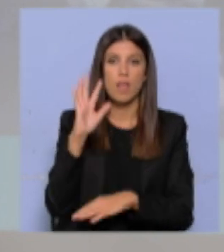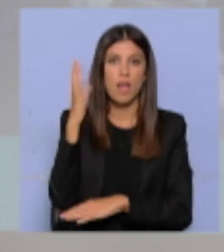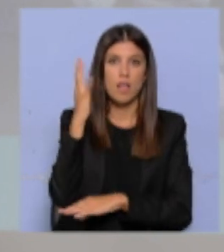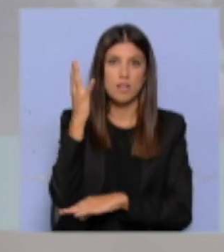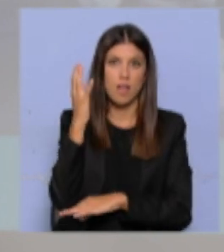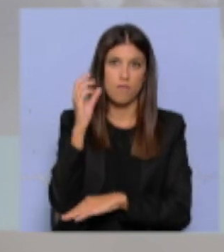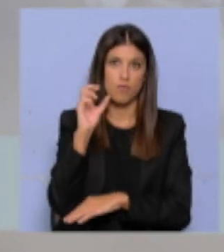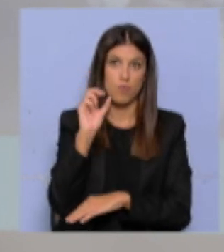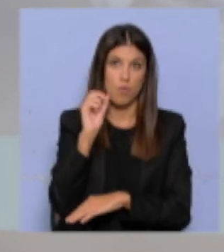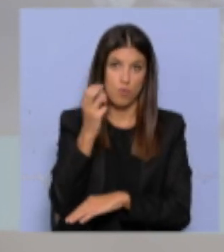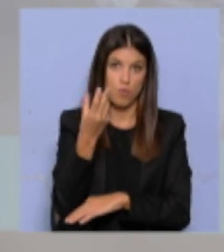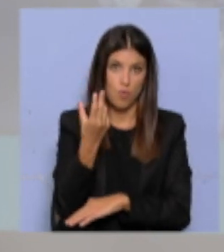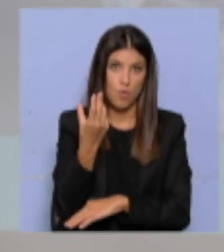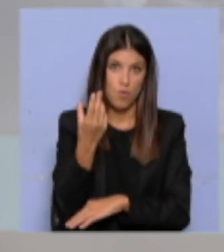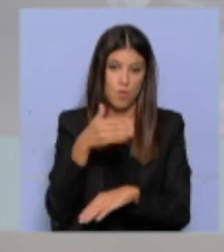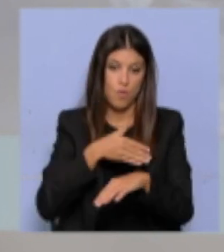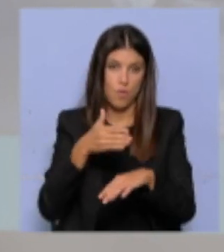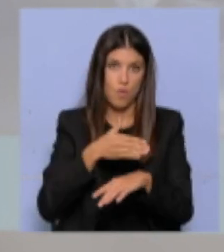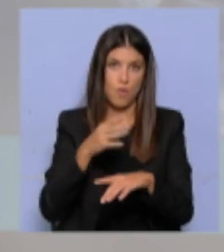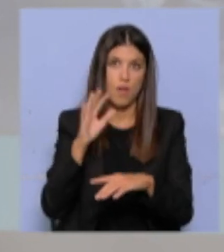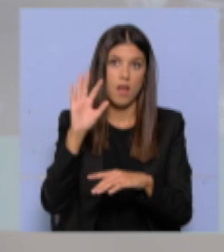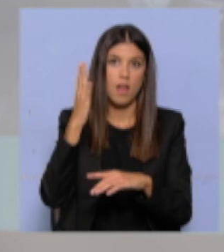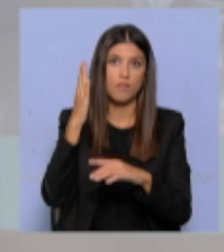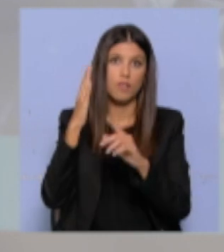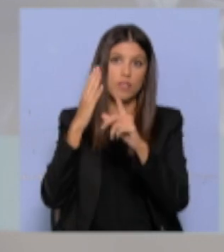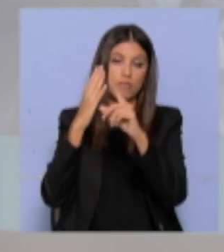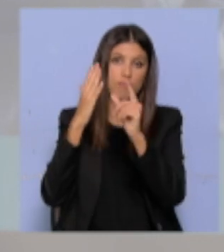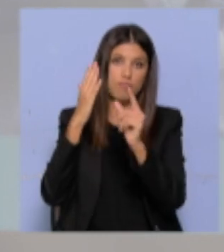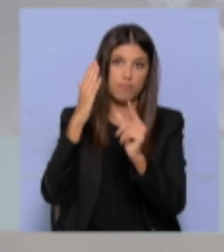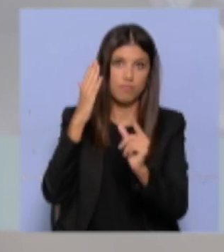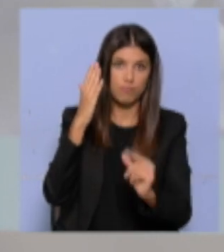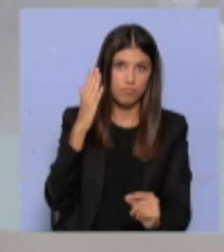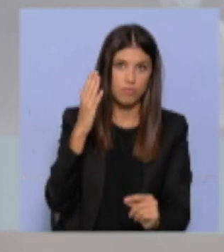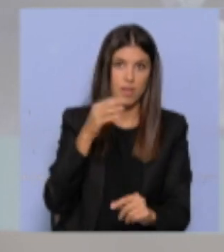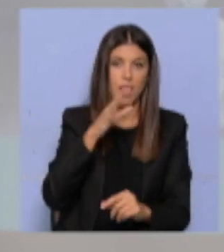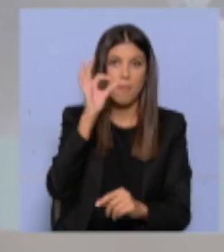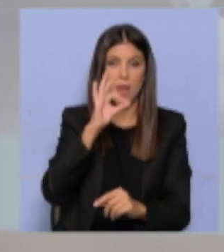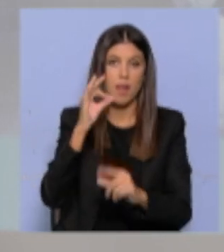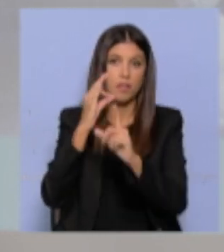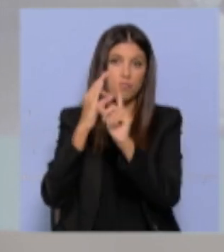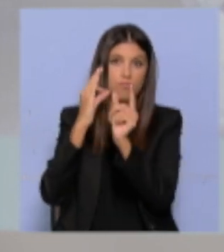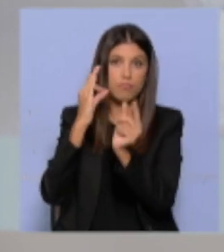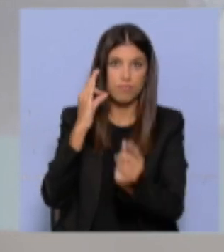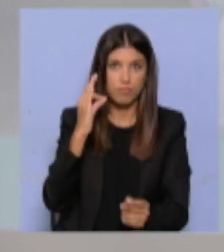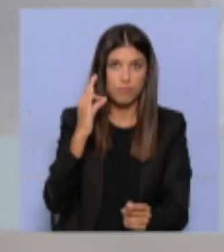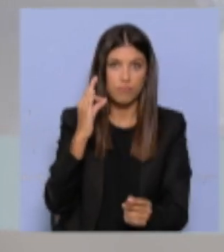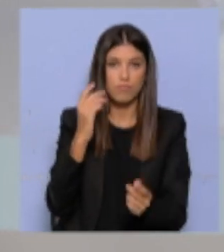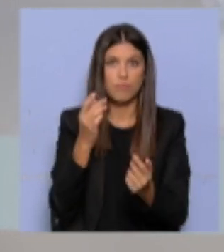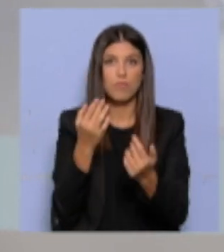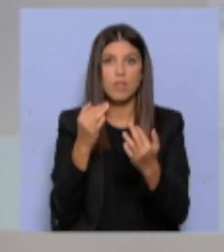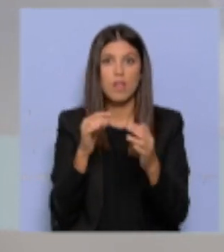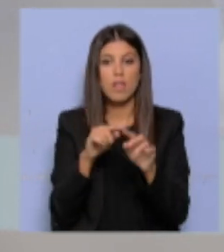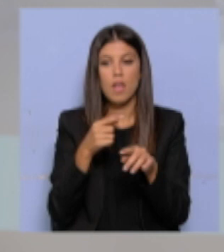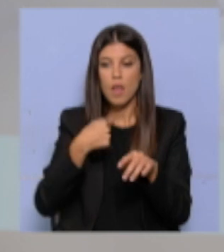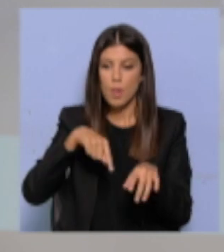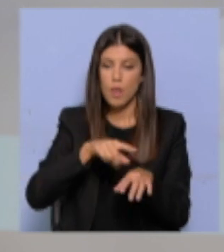as folhas têm que cair, ficam amarelas e caem. E nós também chegamos a uma altura da